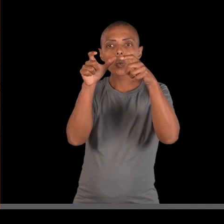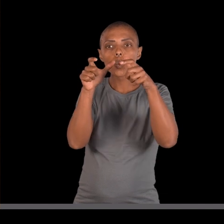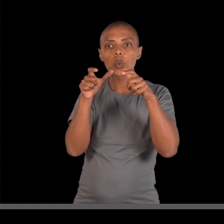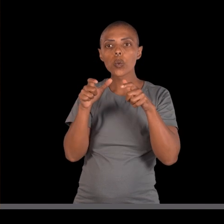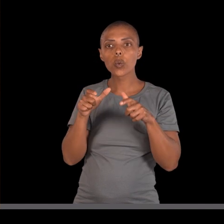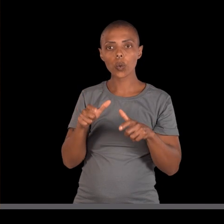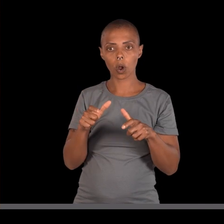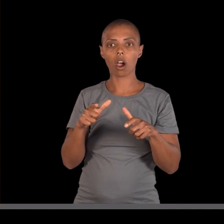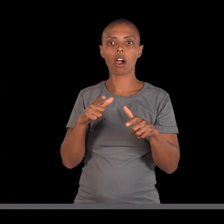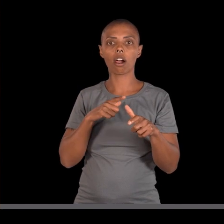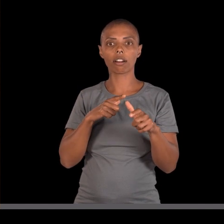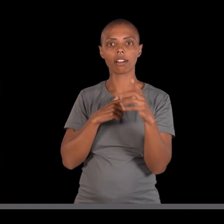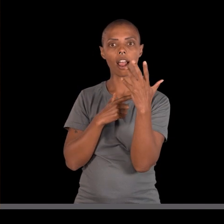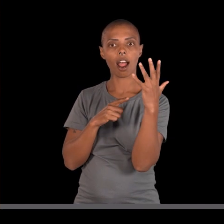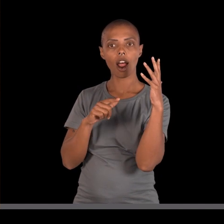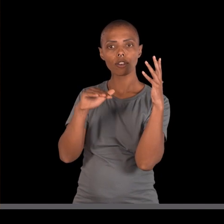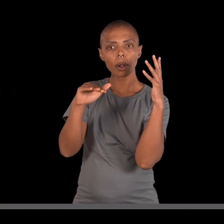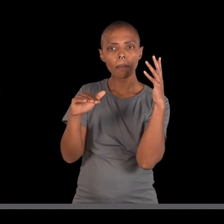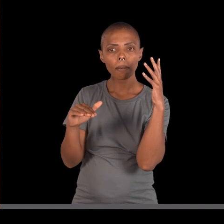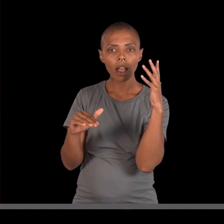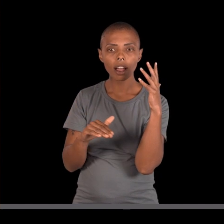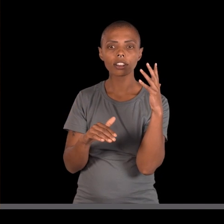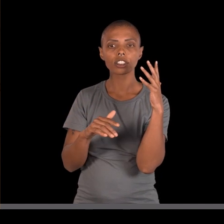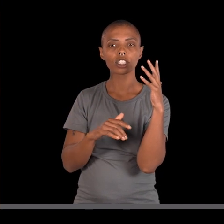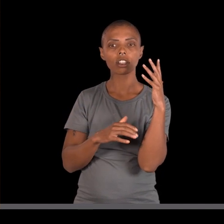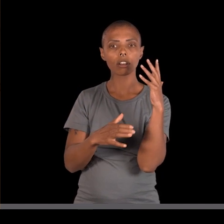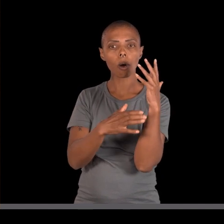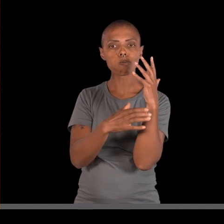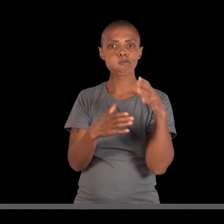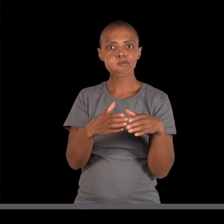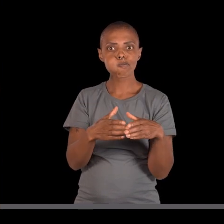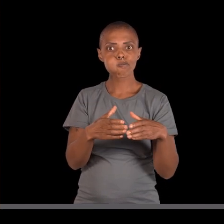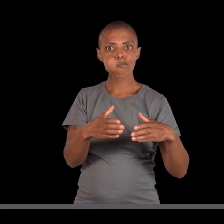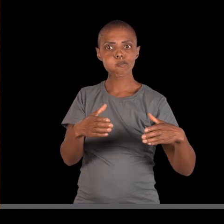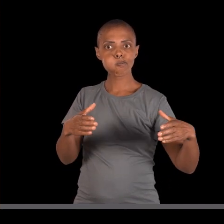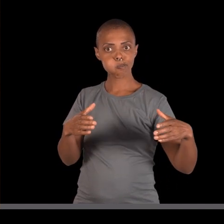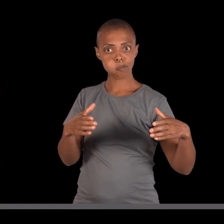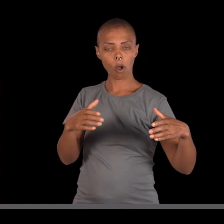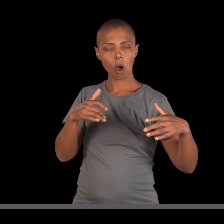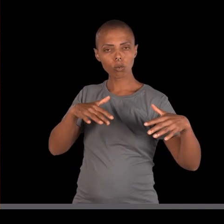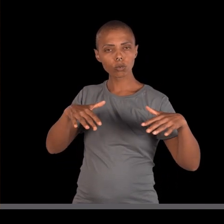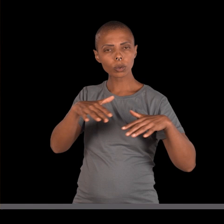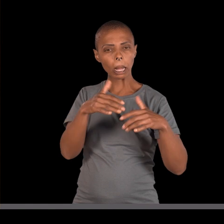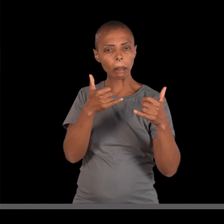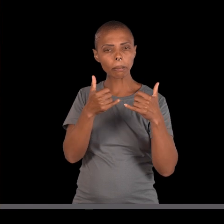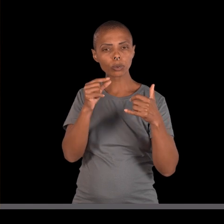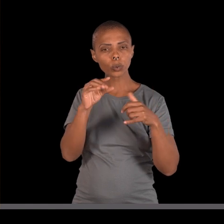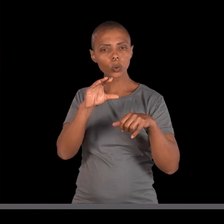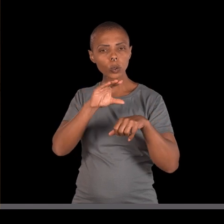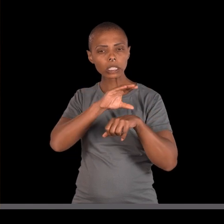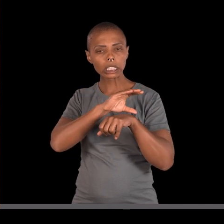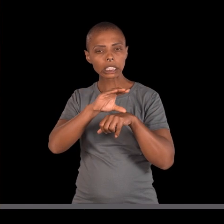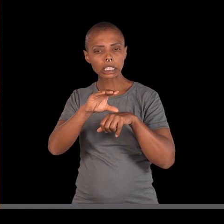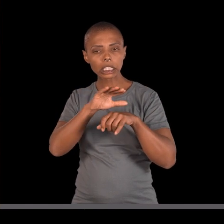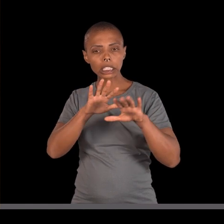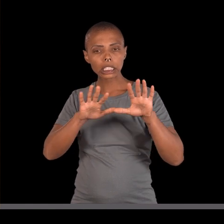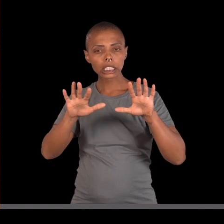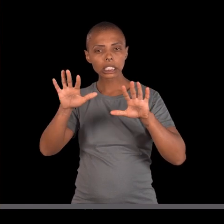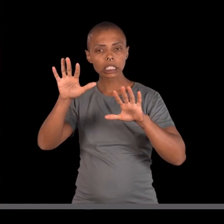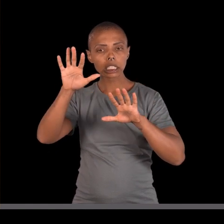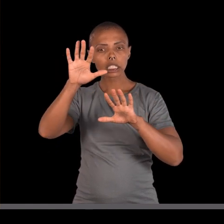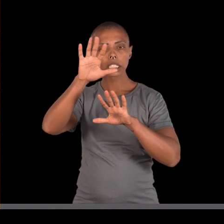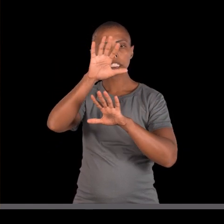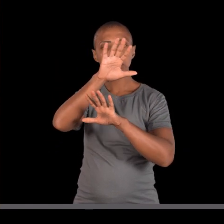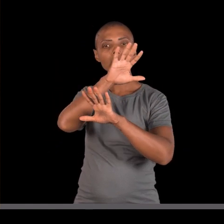aqui, árvores e arbustos de pequeno e médio porte, com caules tortuosos, aspecto acinzentado, né? Algumas